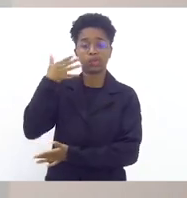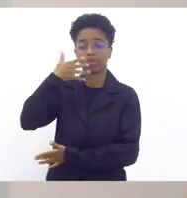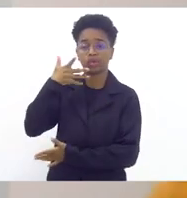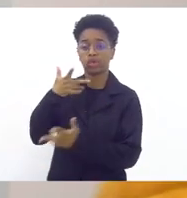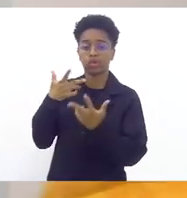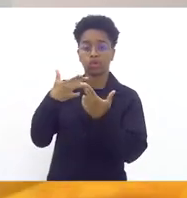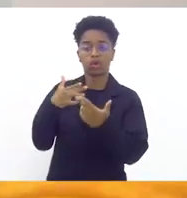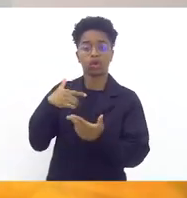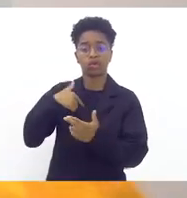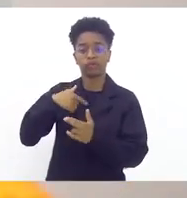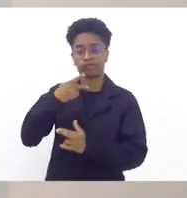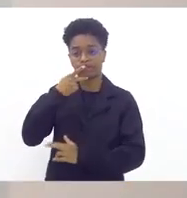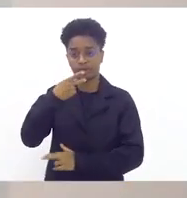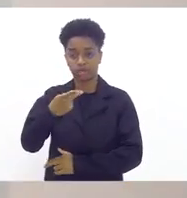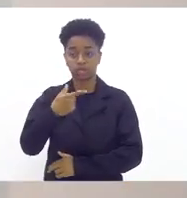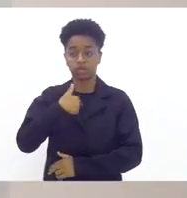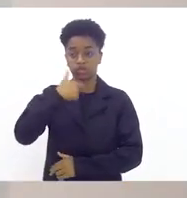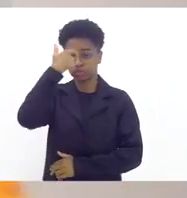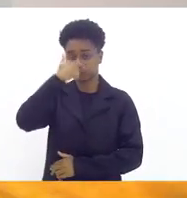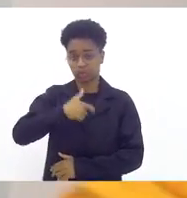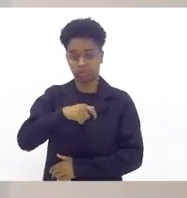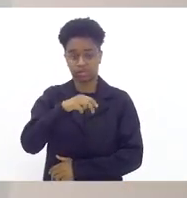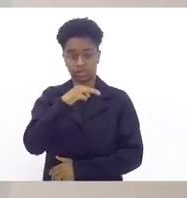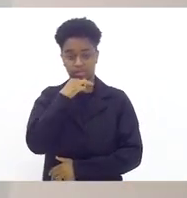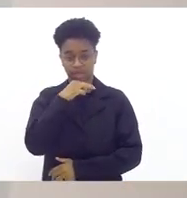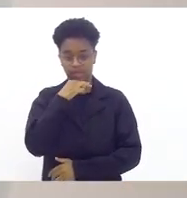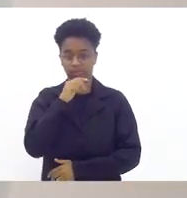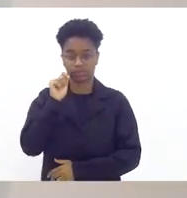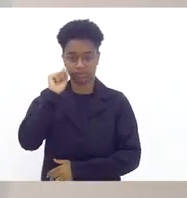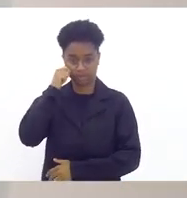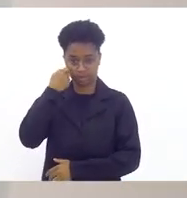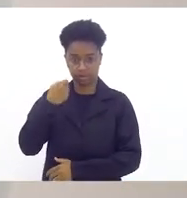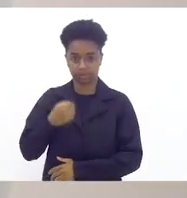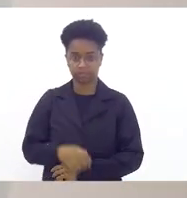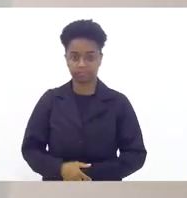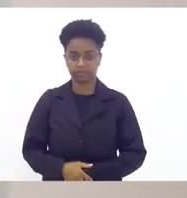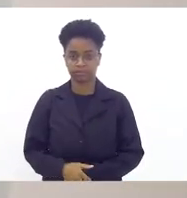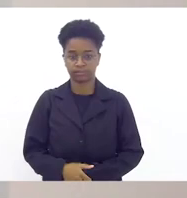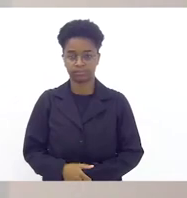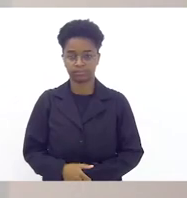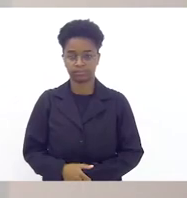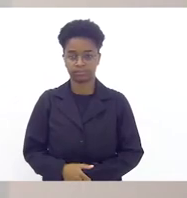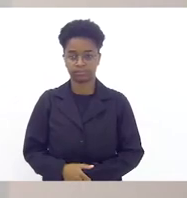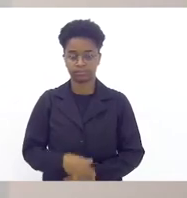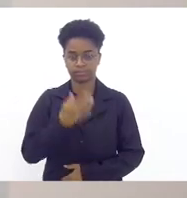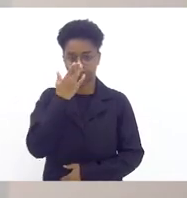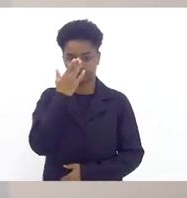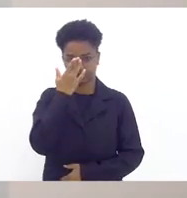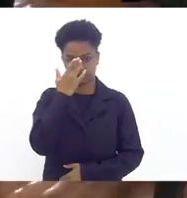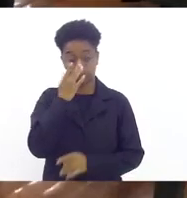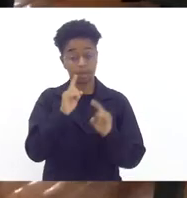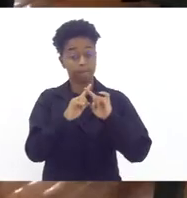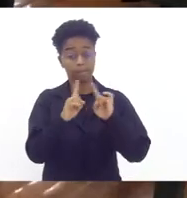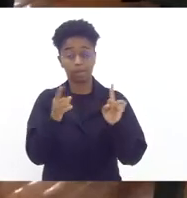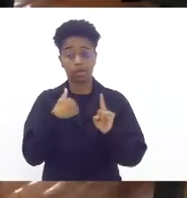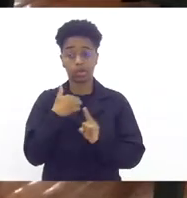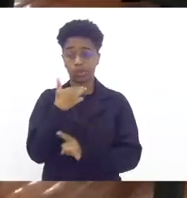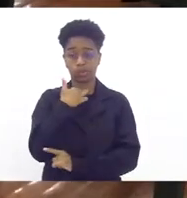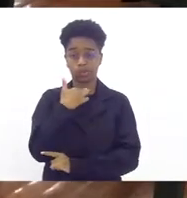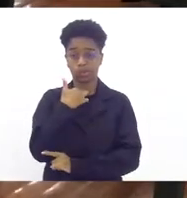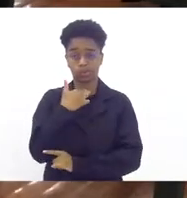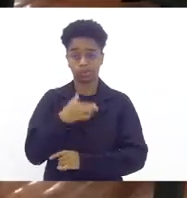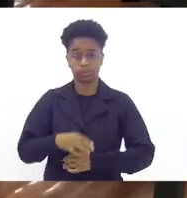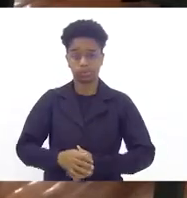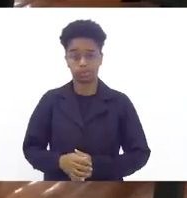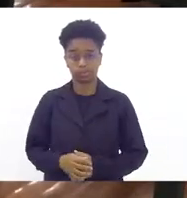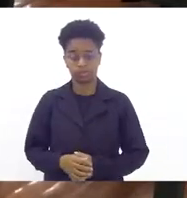dei. Sou neto, sou neto de negro, com... Eu sou neto de branco, mas eu não posso exercer... Pessoal, só